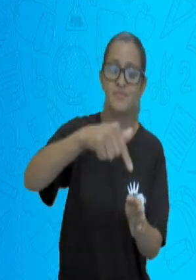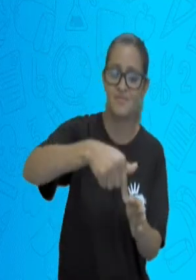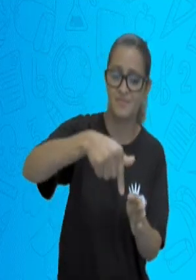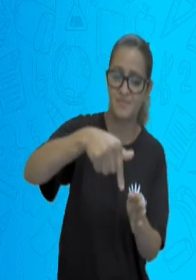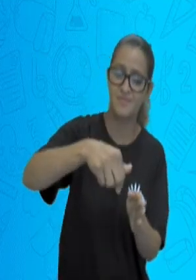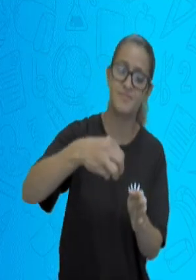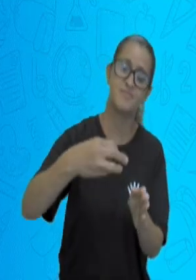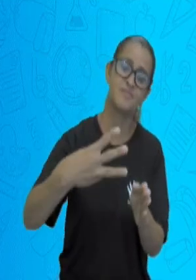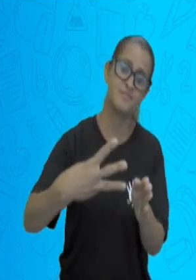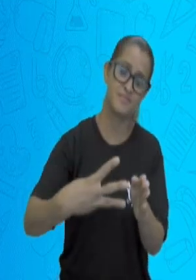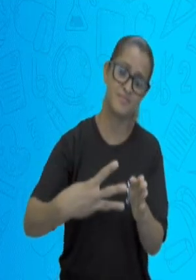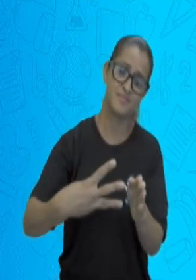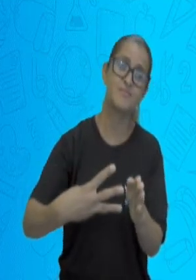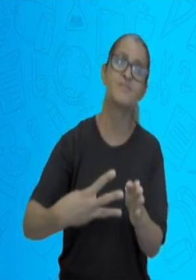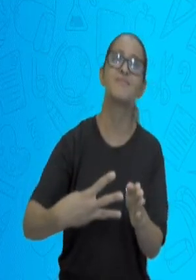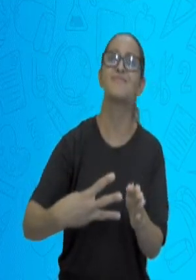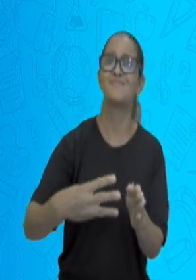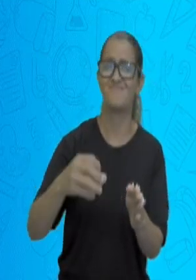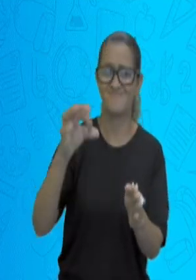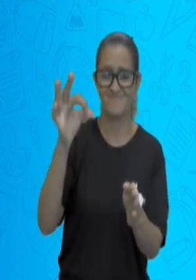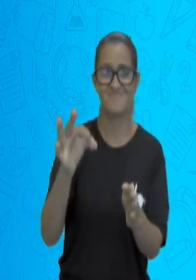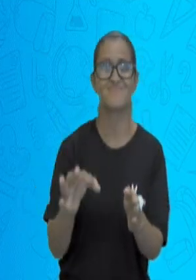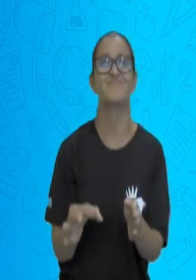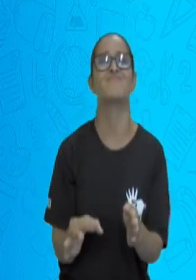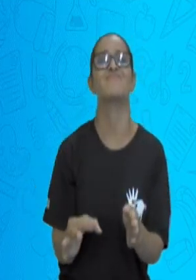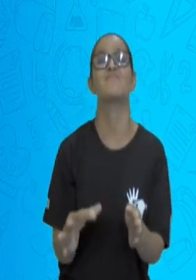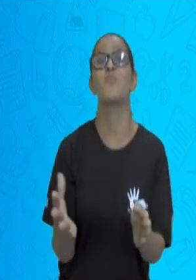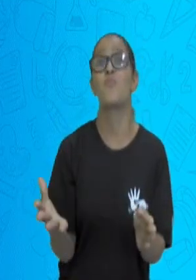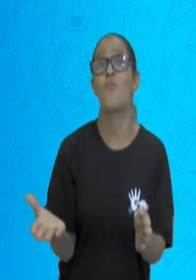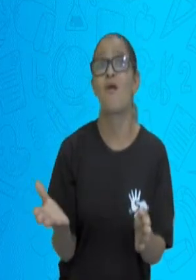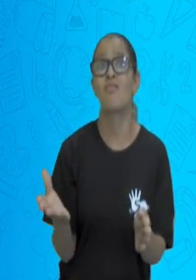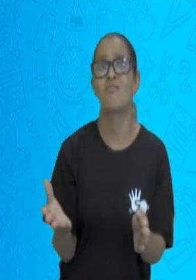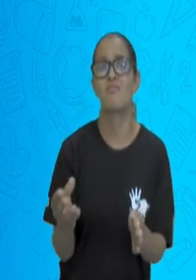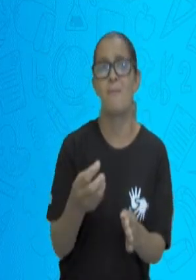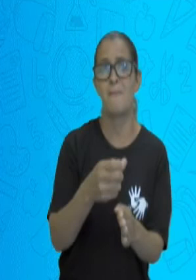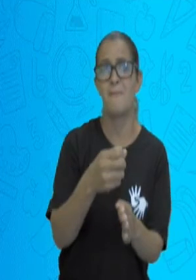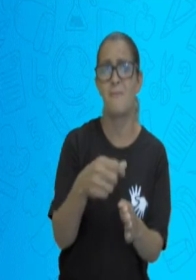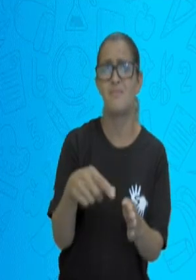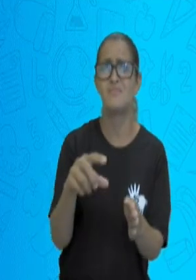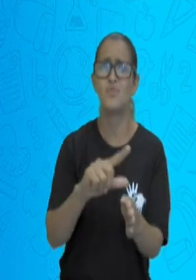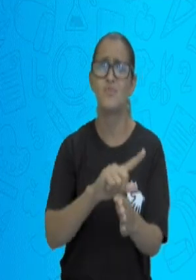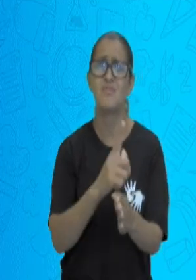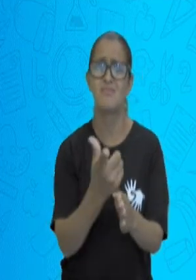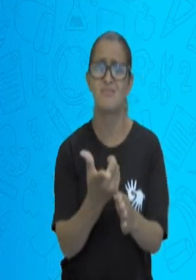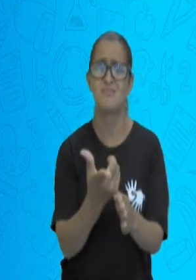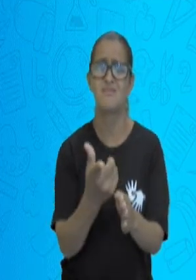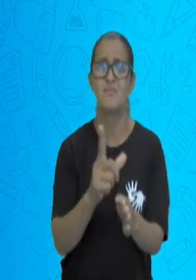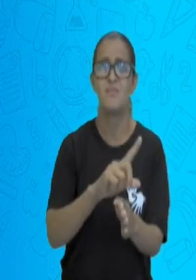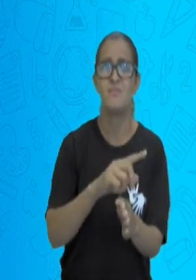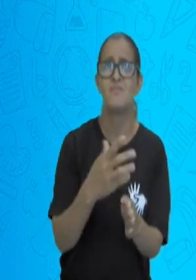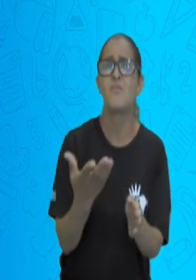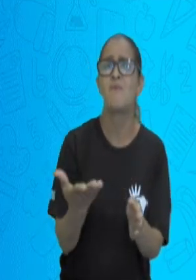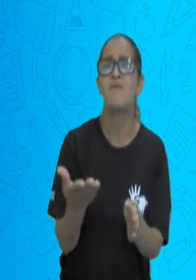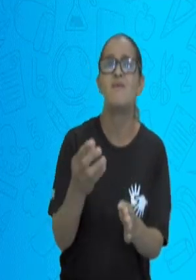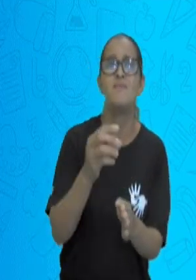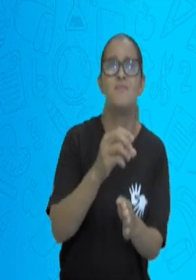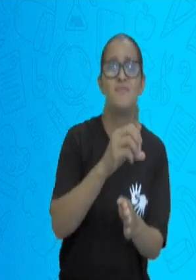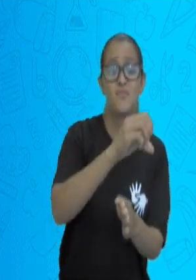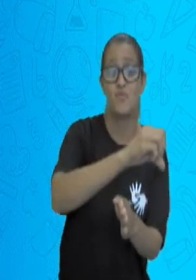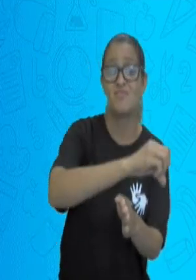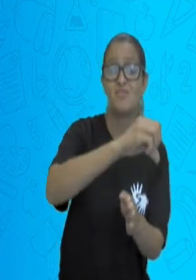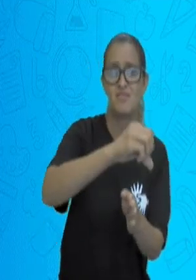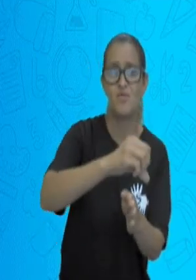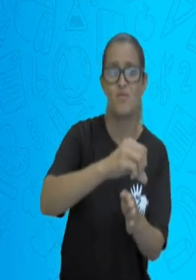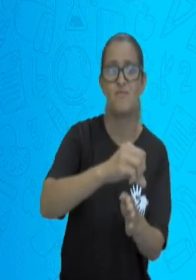72 é o 73. O que vem antes do 100 é o